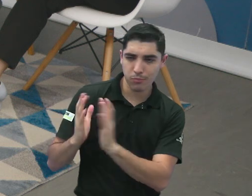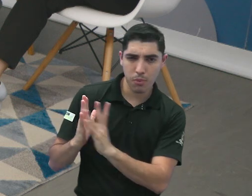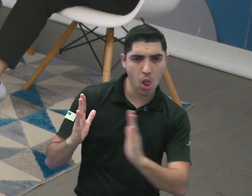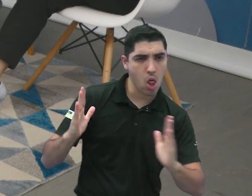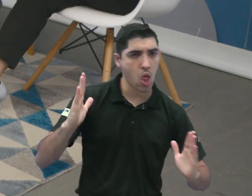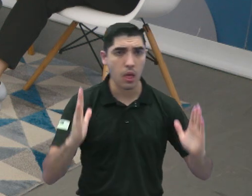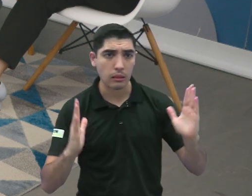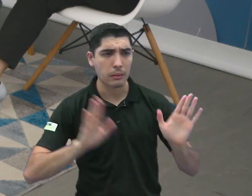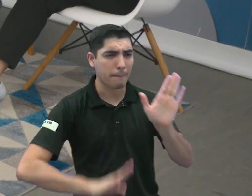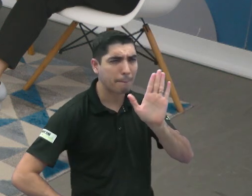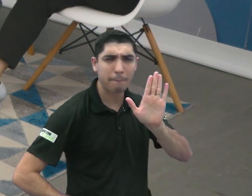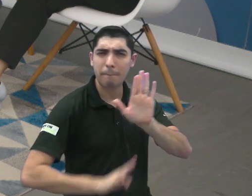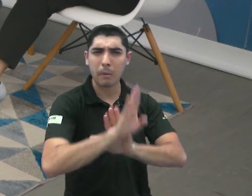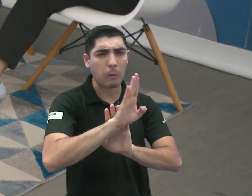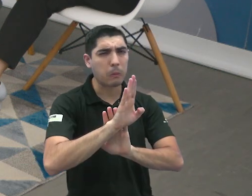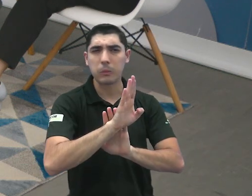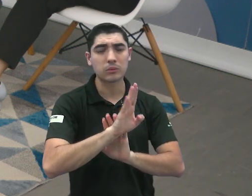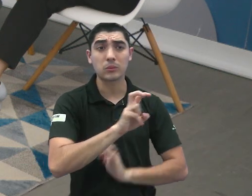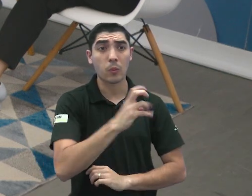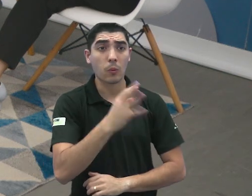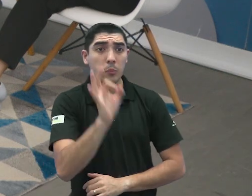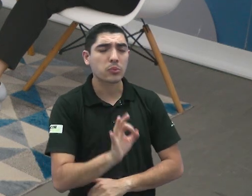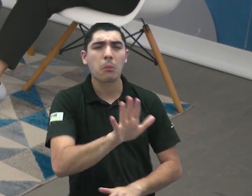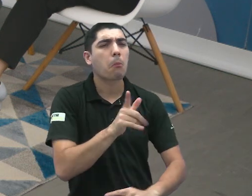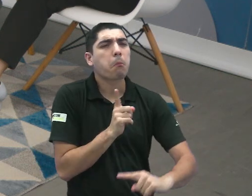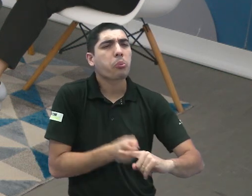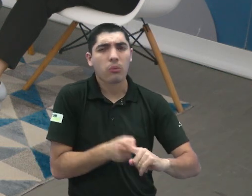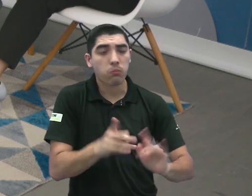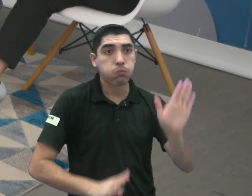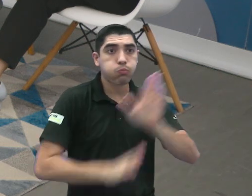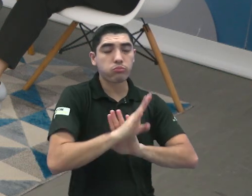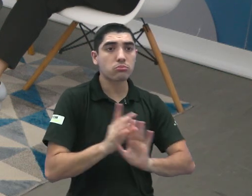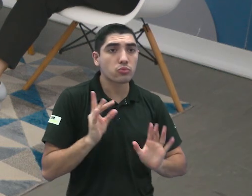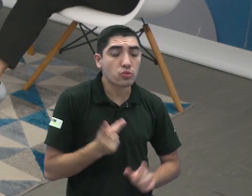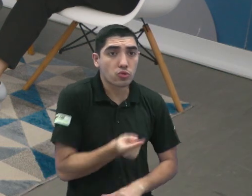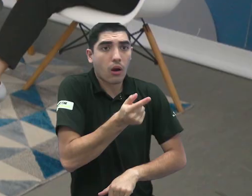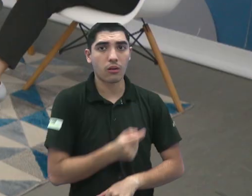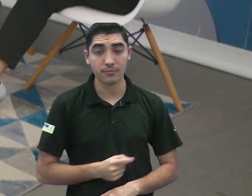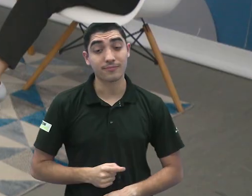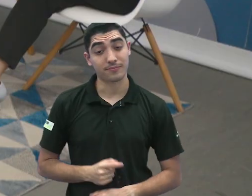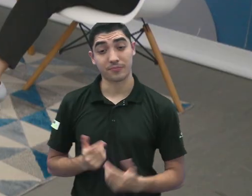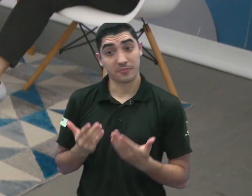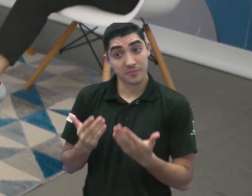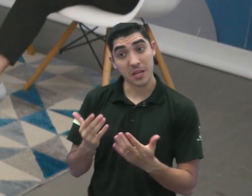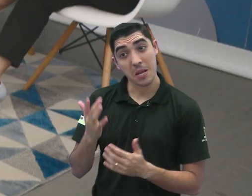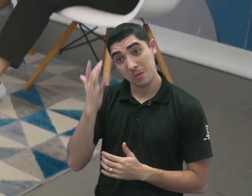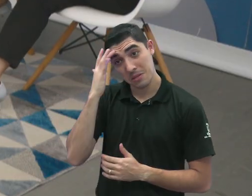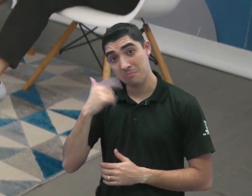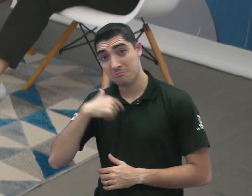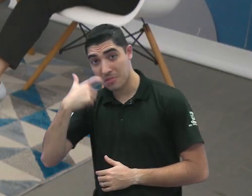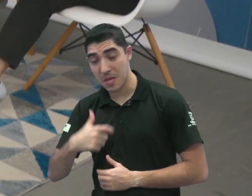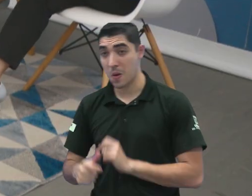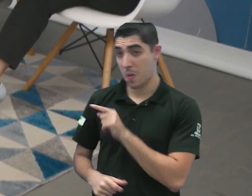muito, assim, assustador. O que explica esse aumento tão rápido? Bom, eu posso responder, acho que não sei se você direcionou para mim ou para a